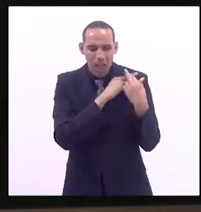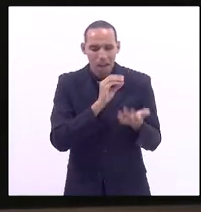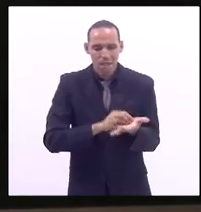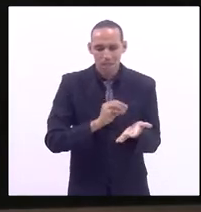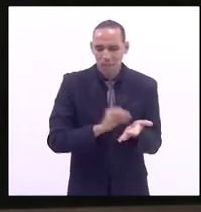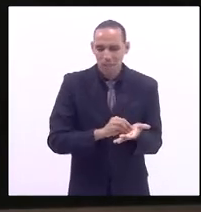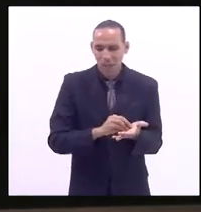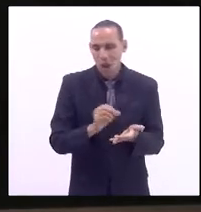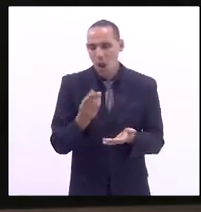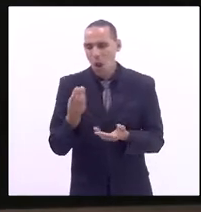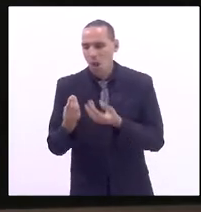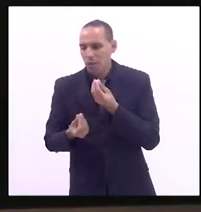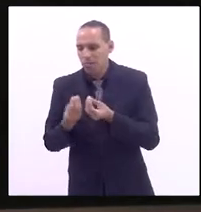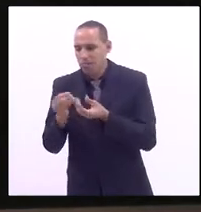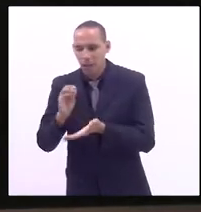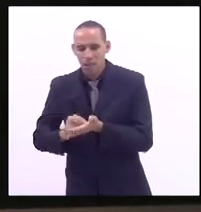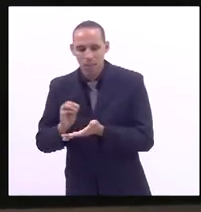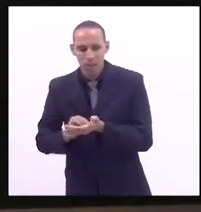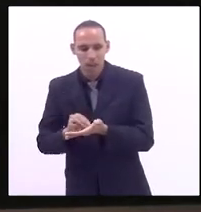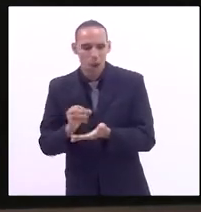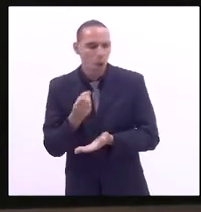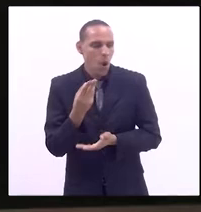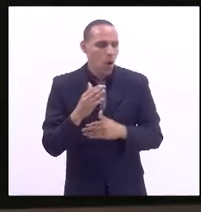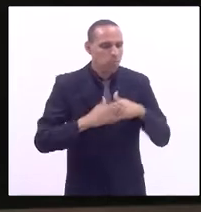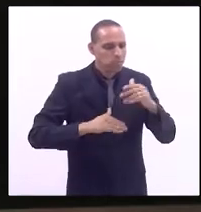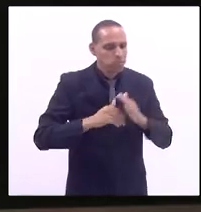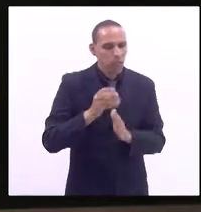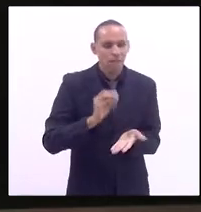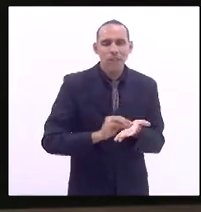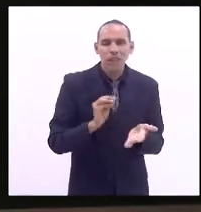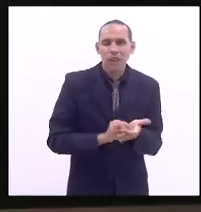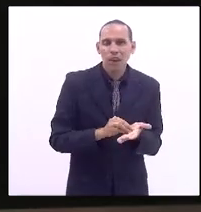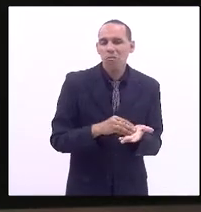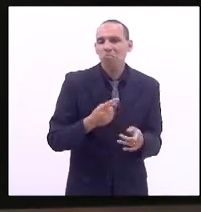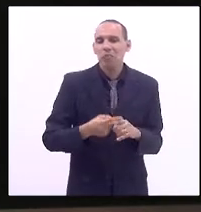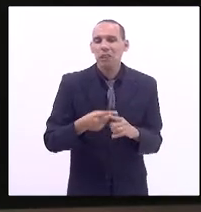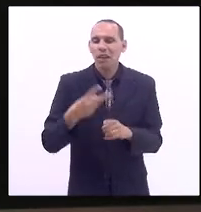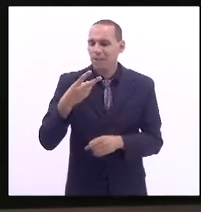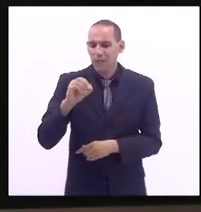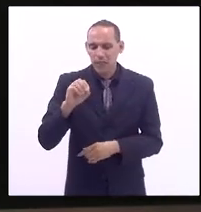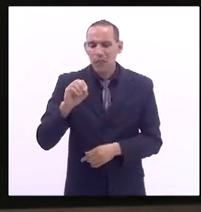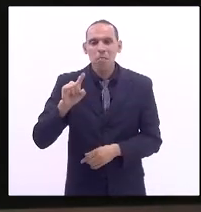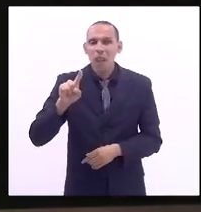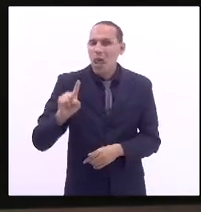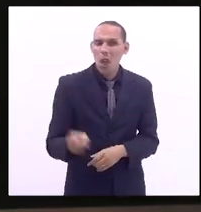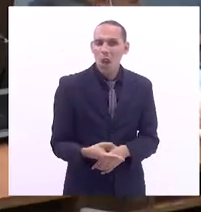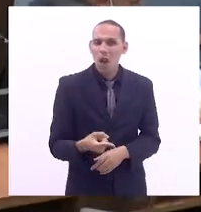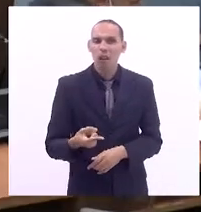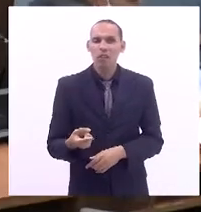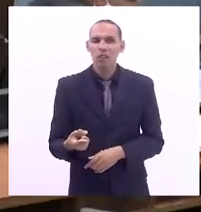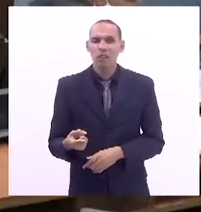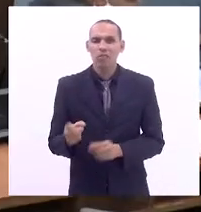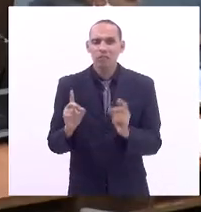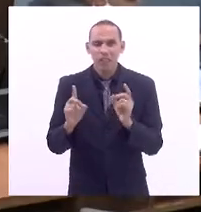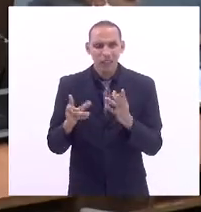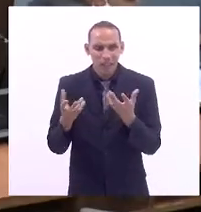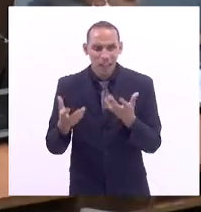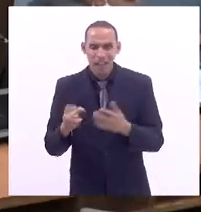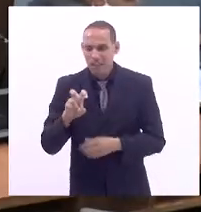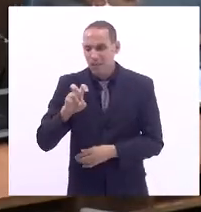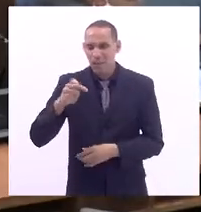insensibilidade EA incapacidade mesmo né porque com 20 milhões ainda querendo vender